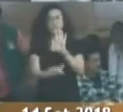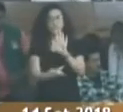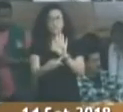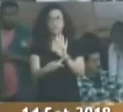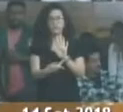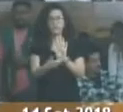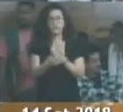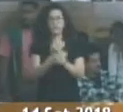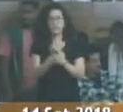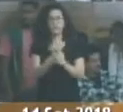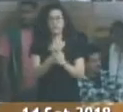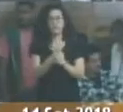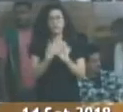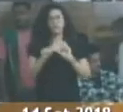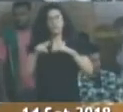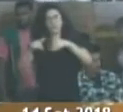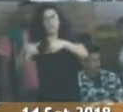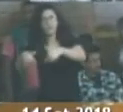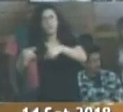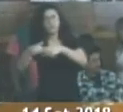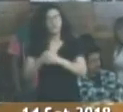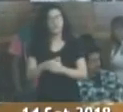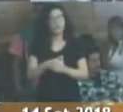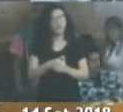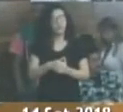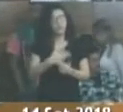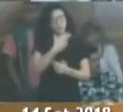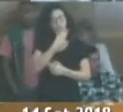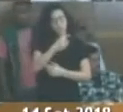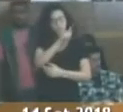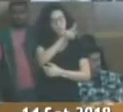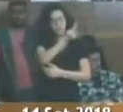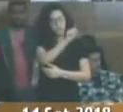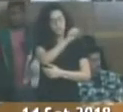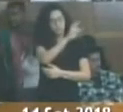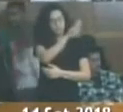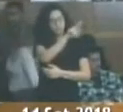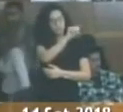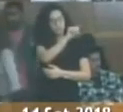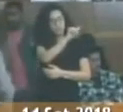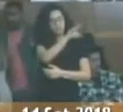né, na linha de ação que o doutor Gustavo falou,